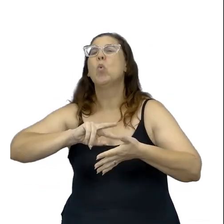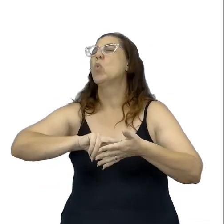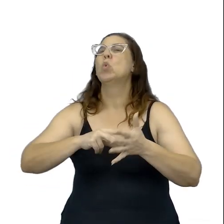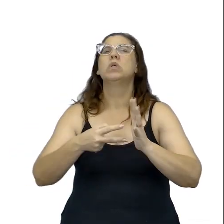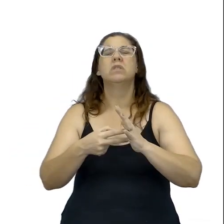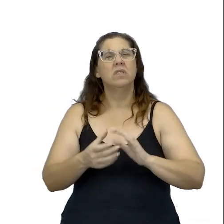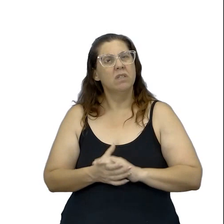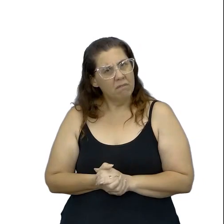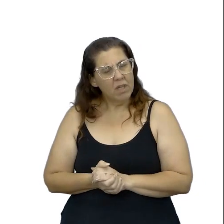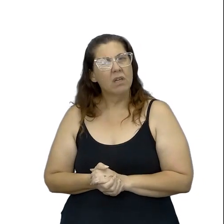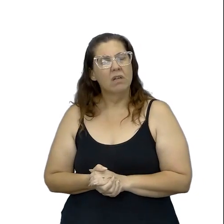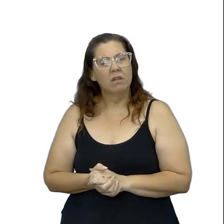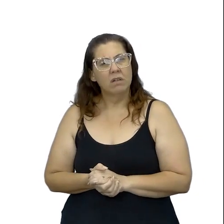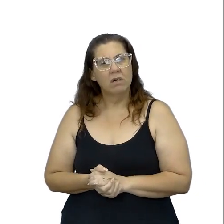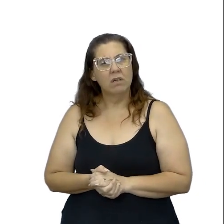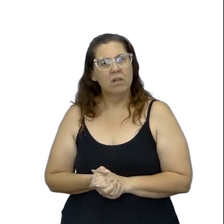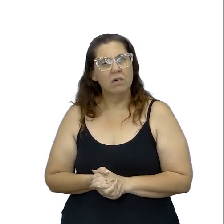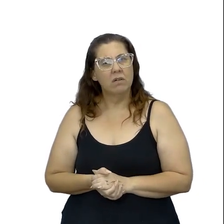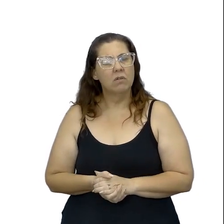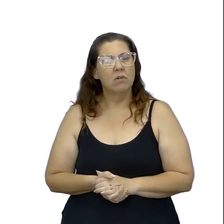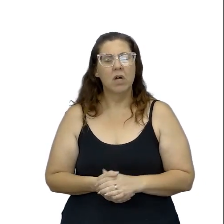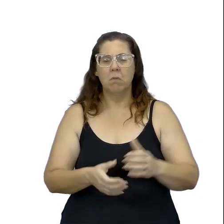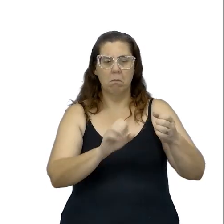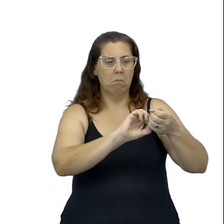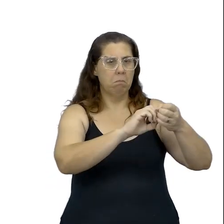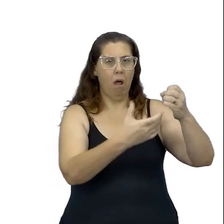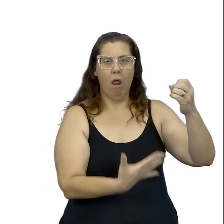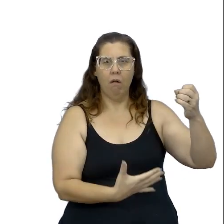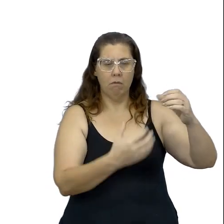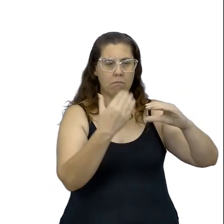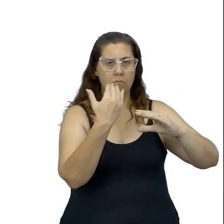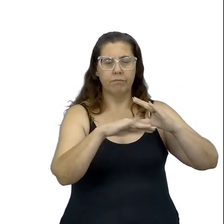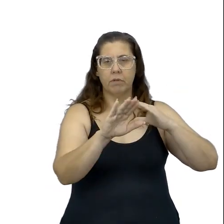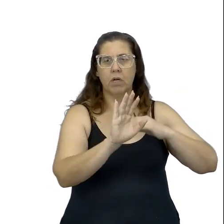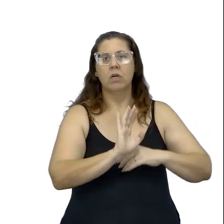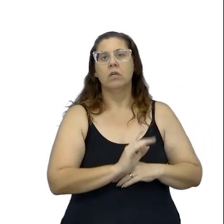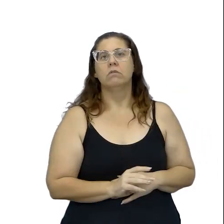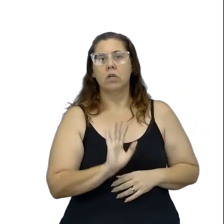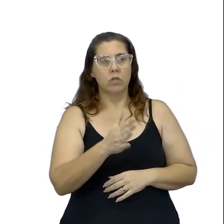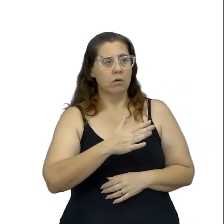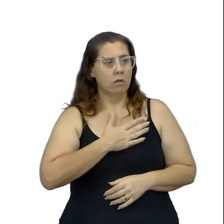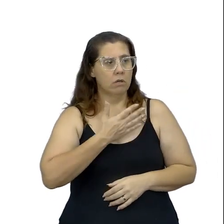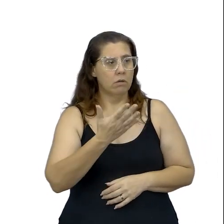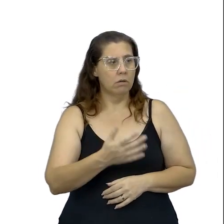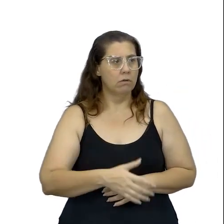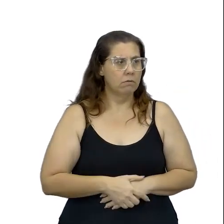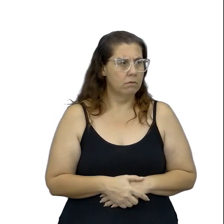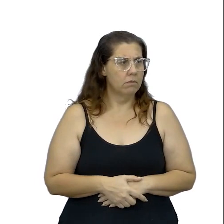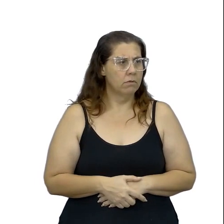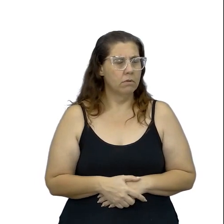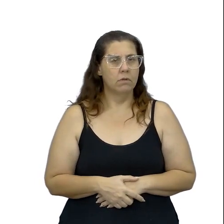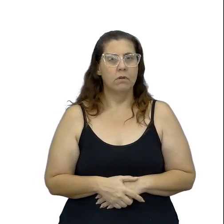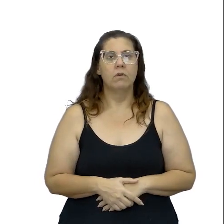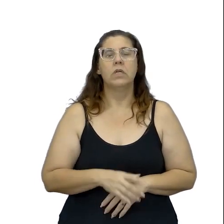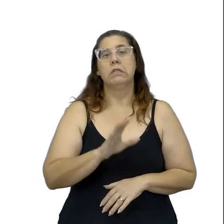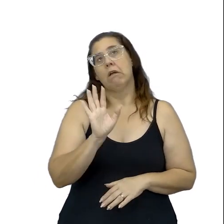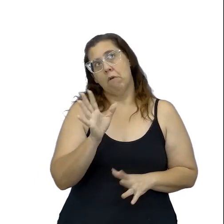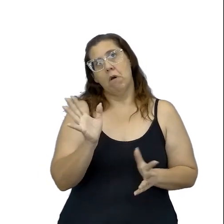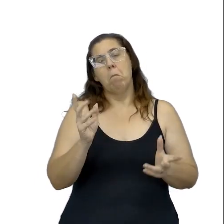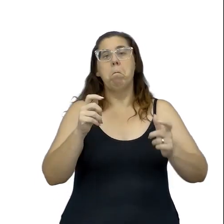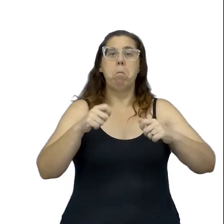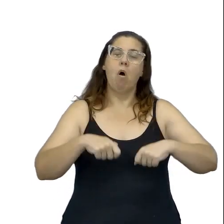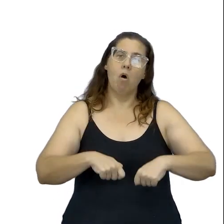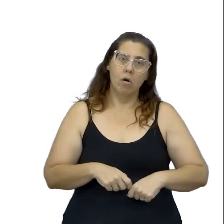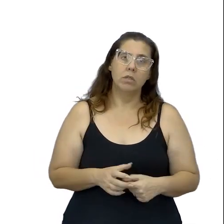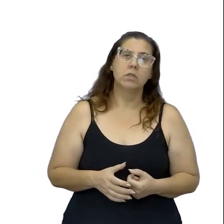na internet, assim, jogaram no Google e já tiveram a surpresa, né? Então, é uma